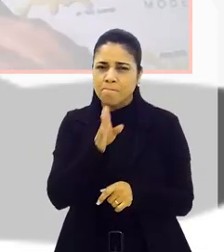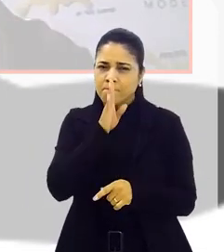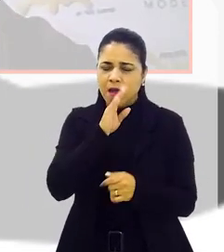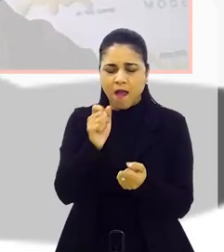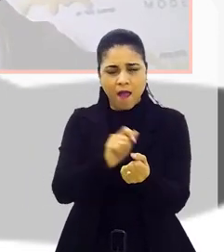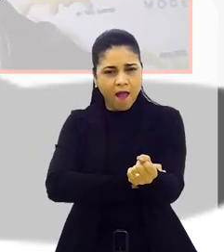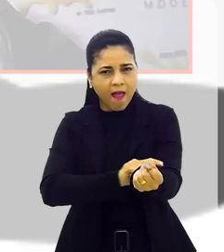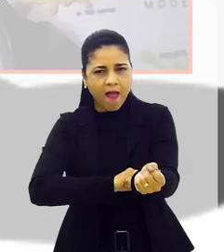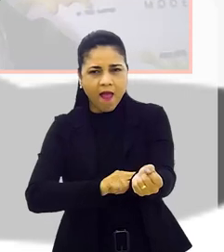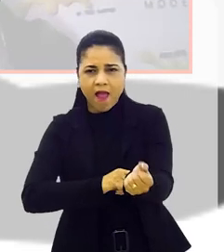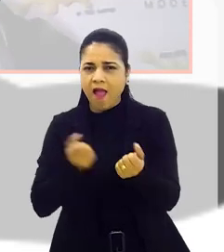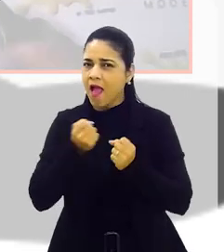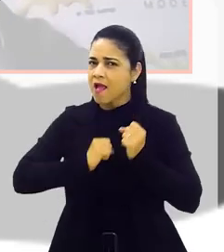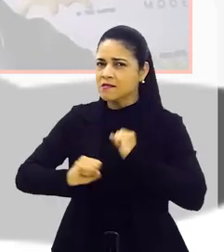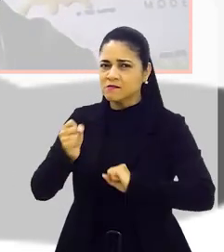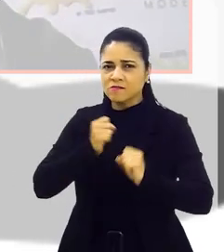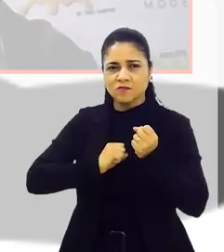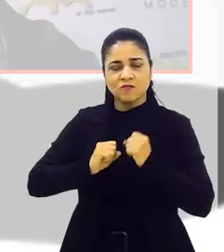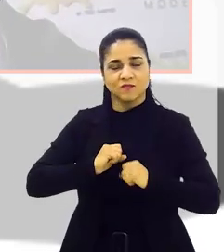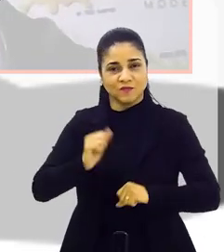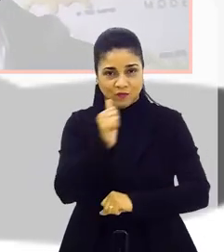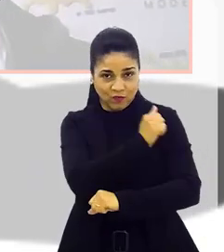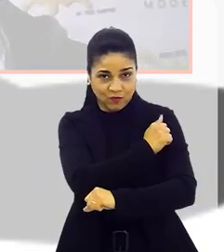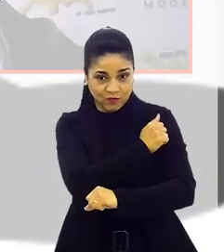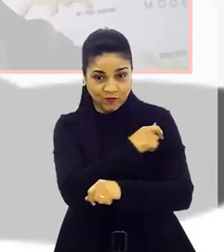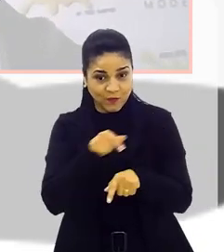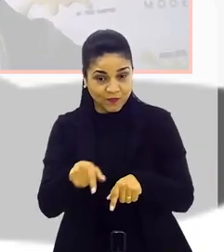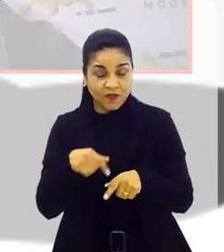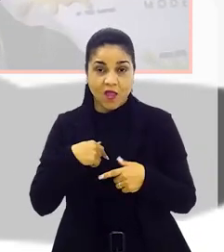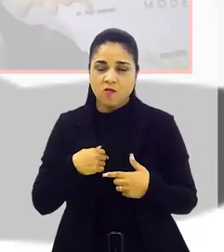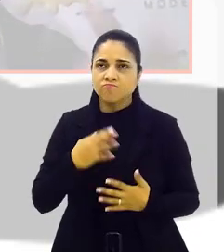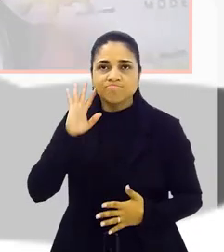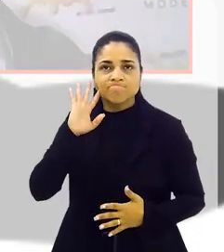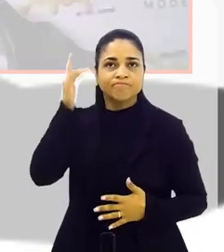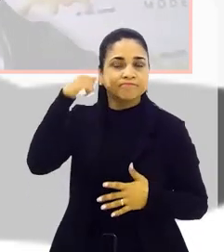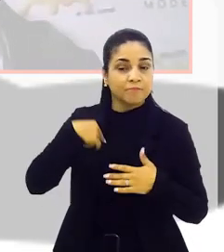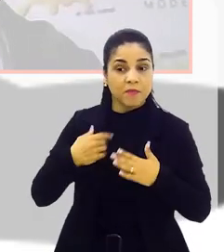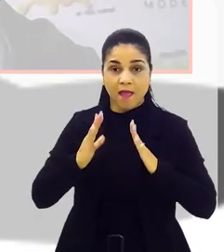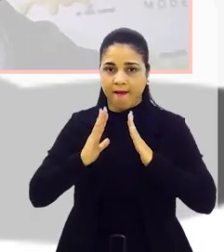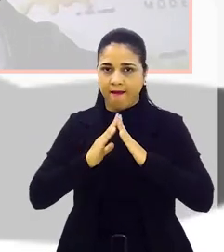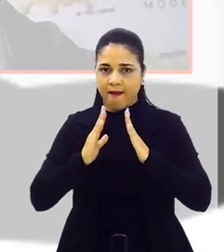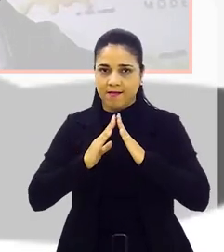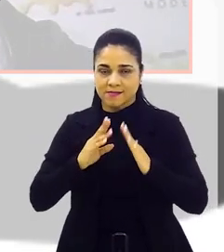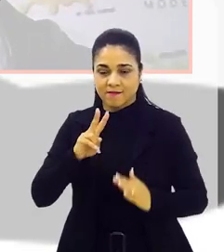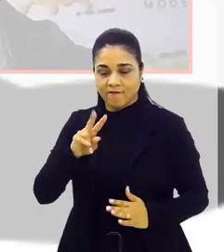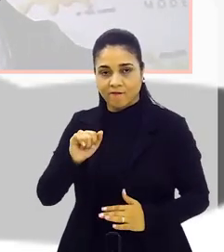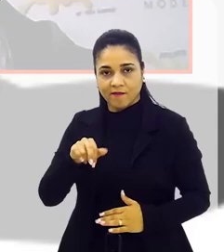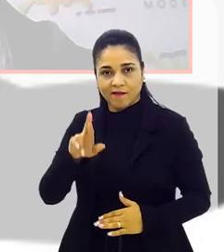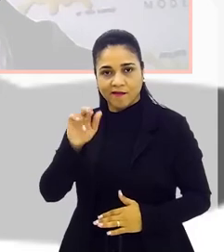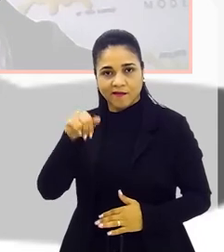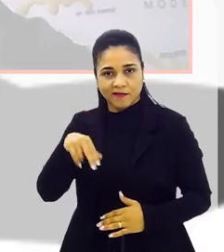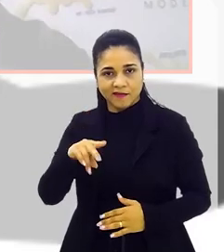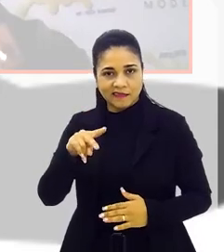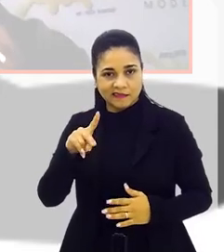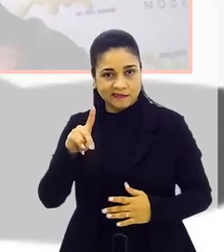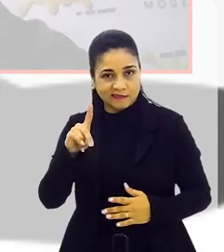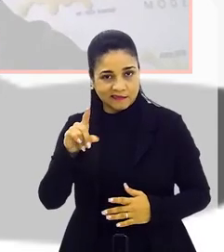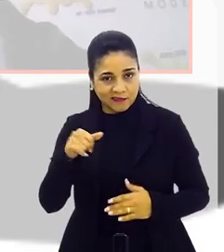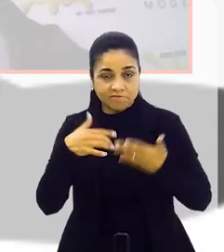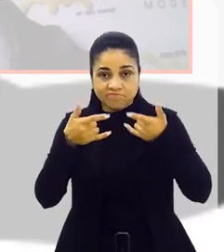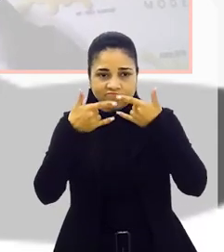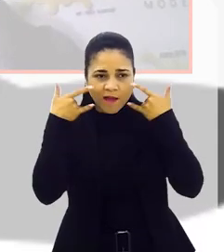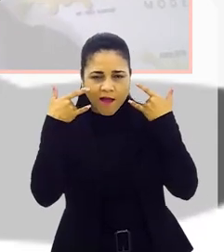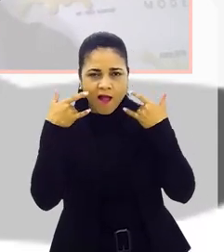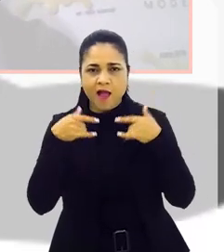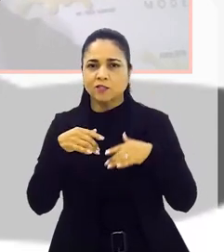estão muito nervosos, estão ociosos. E eu resolvi trazer todo mundo para a varanda da minha casa. Todo mundo de Nossa.